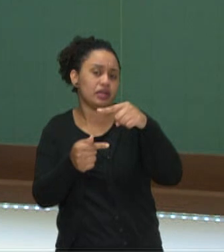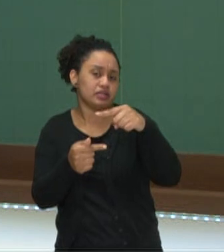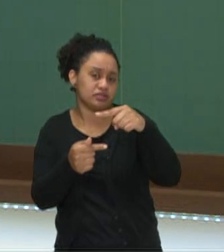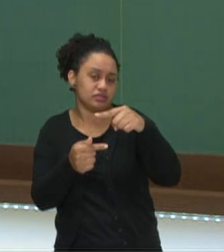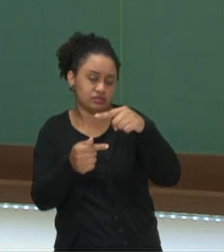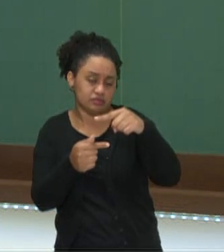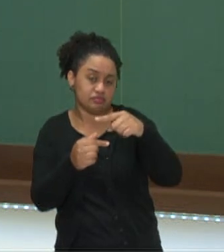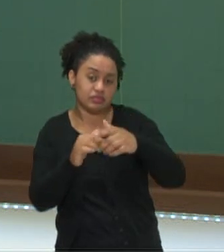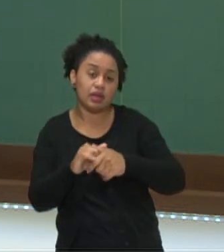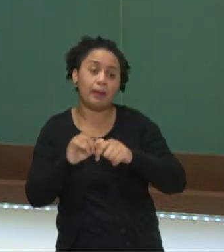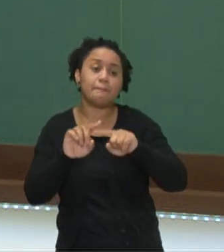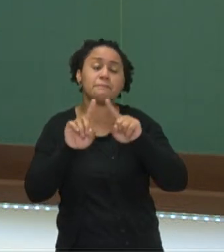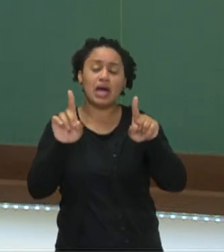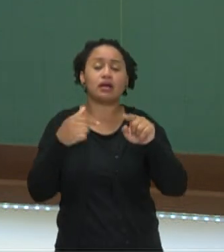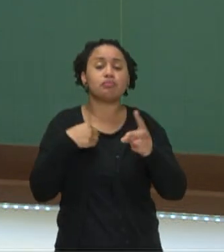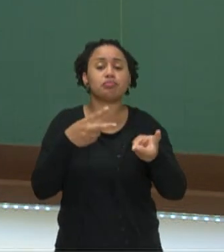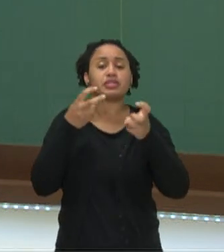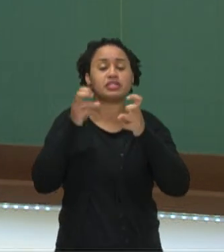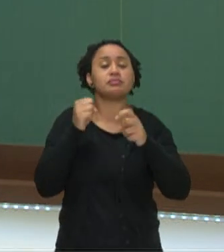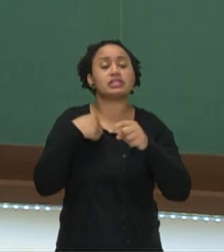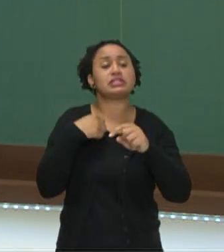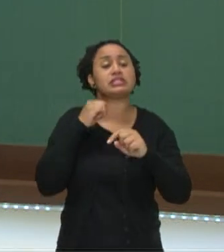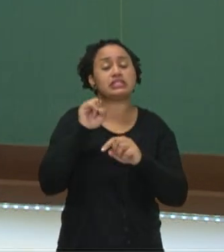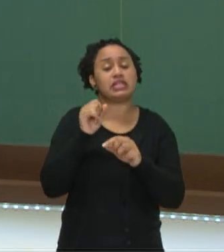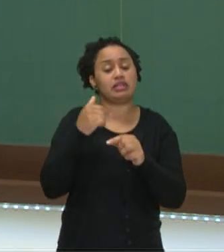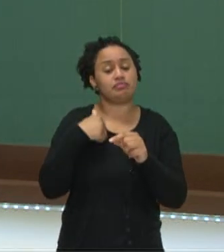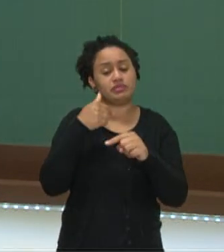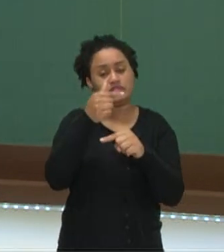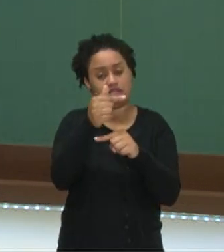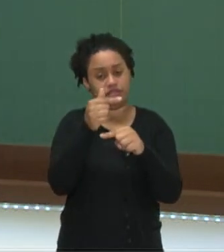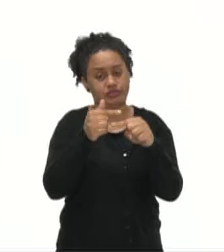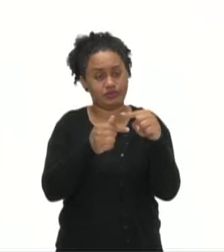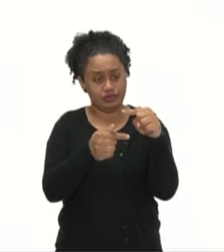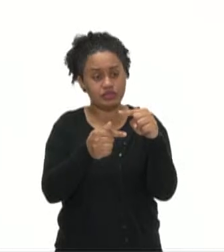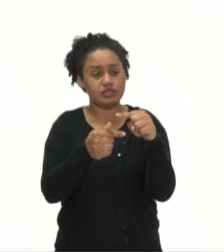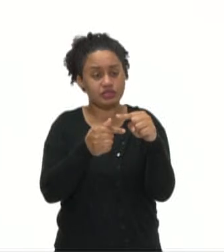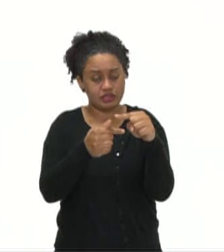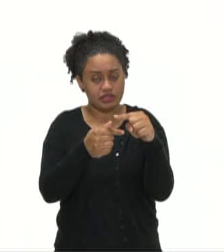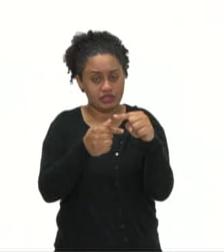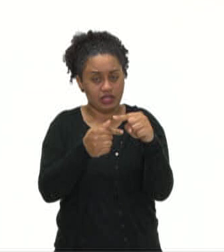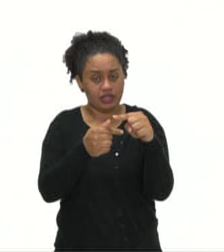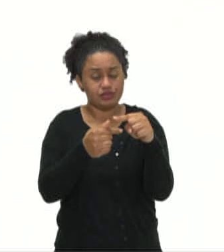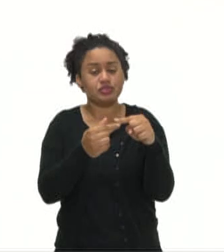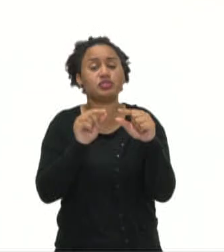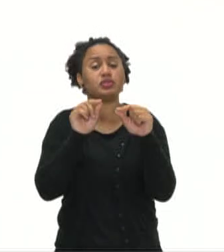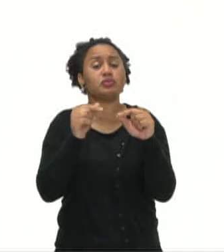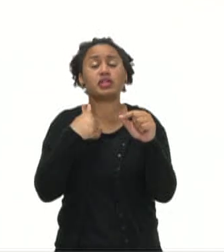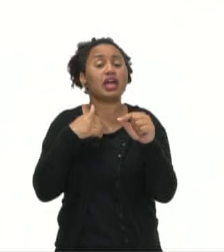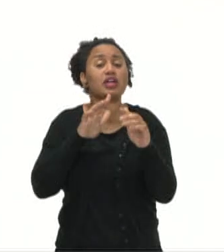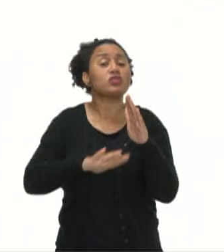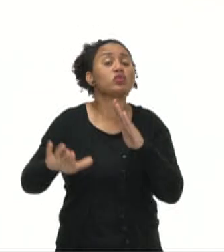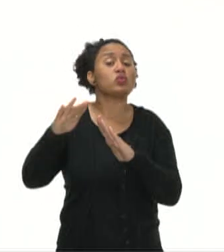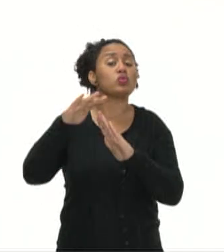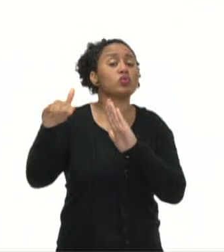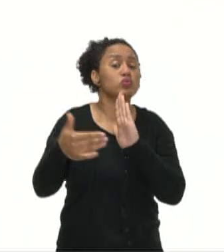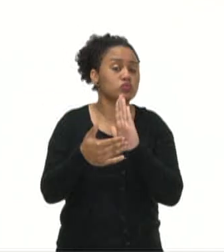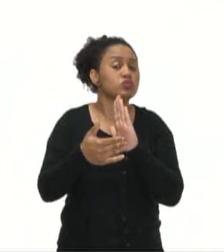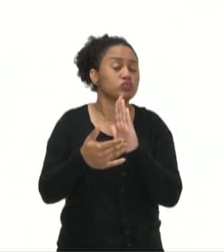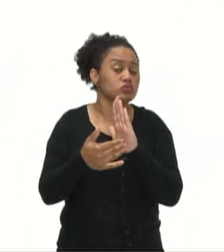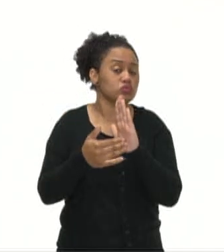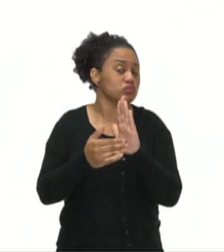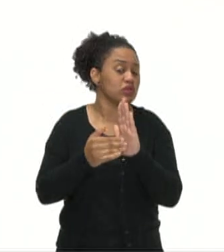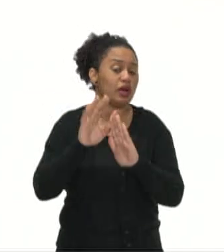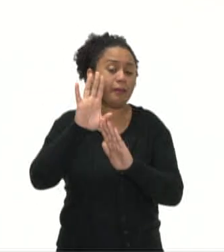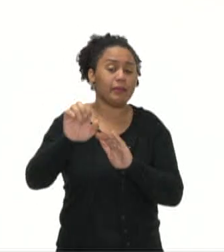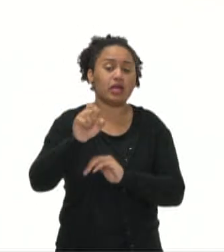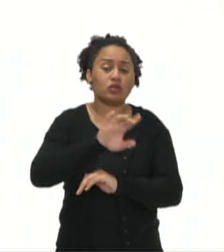sobre 7. Mas observem que se a gente está considerando 7 de um total de 7, eu estou considerando tudo, eu estou pegando